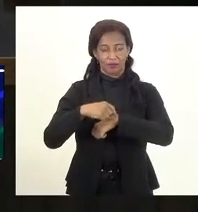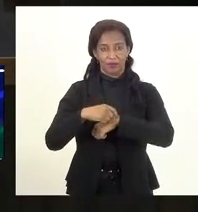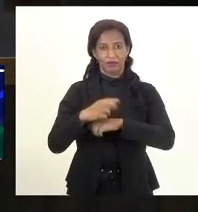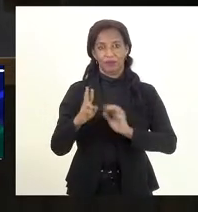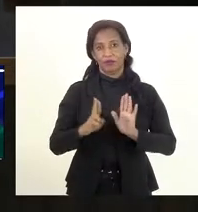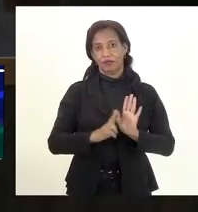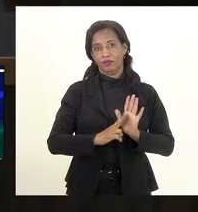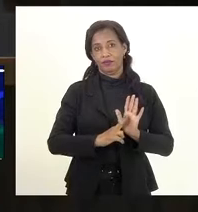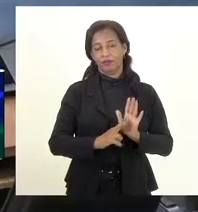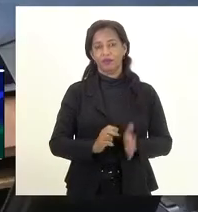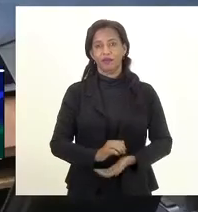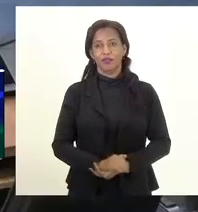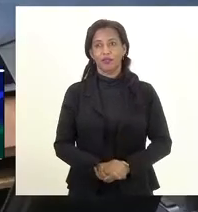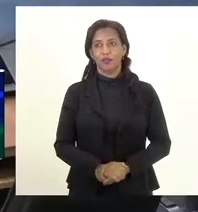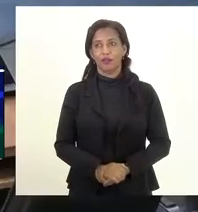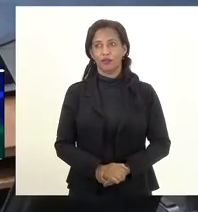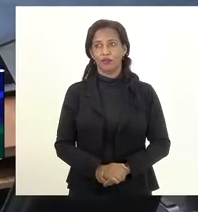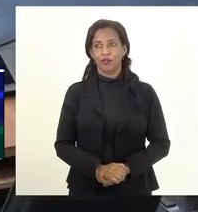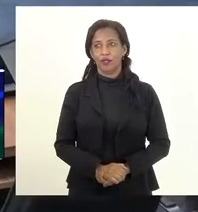regimental